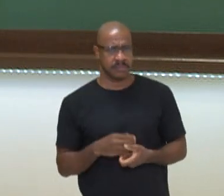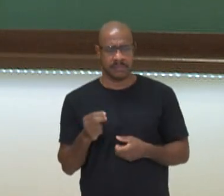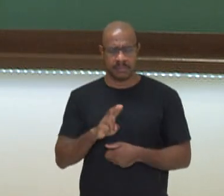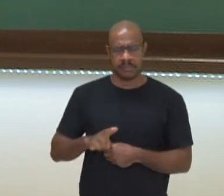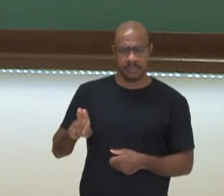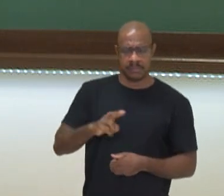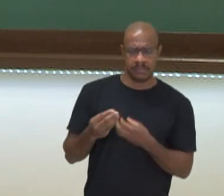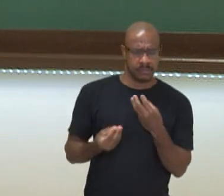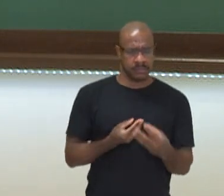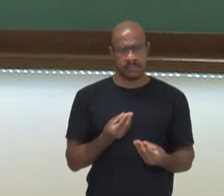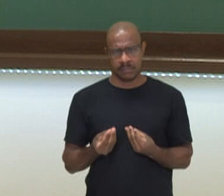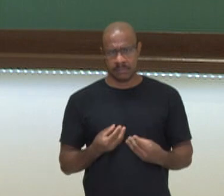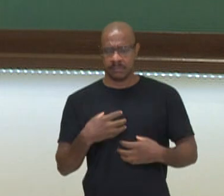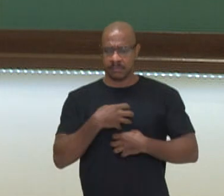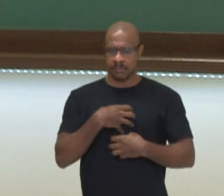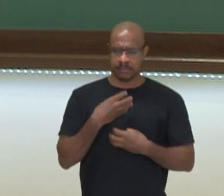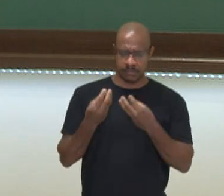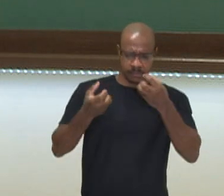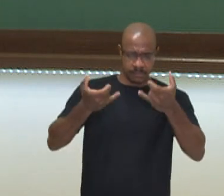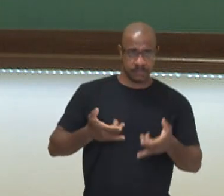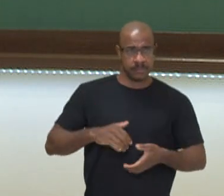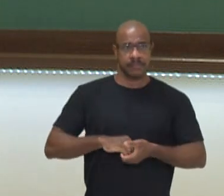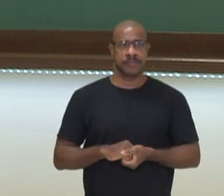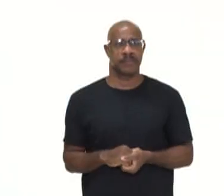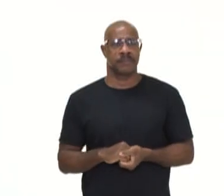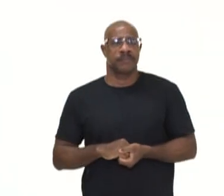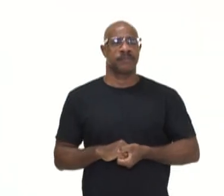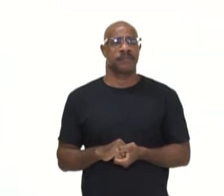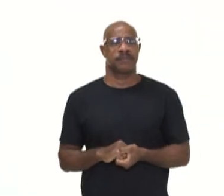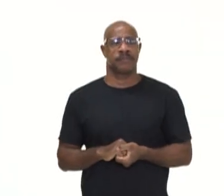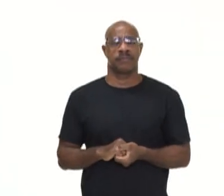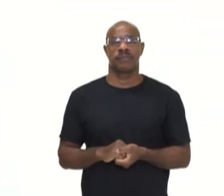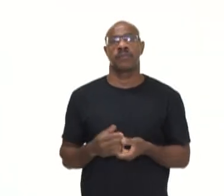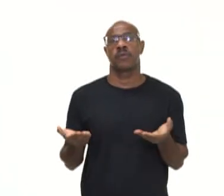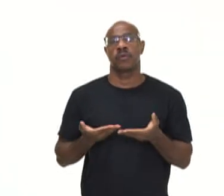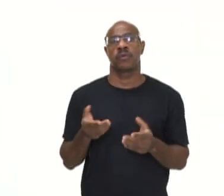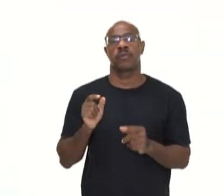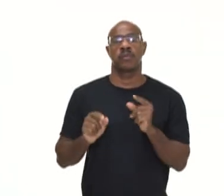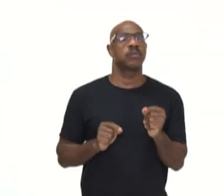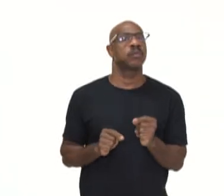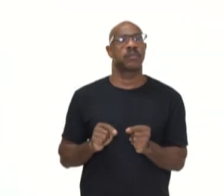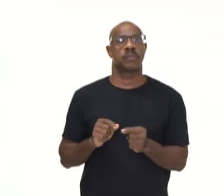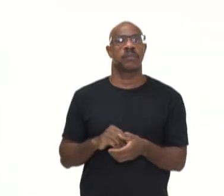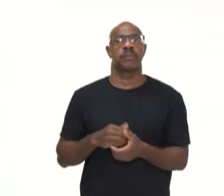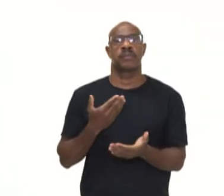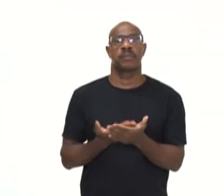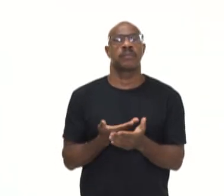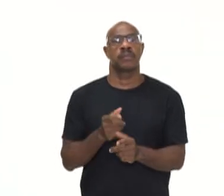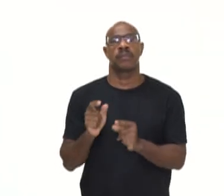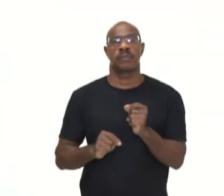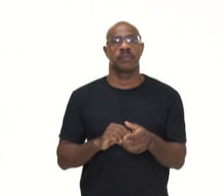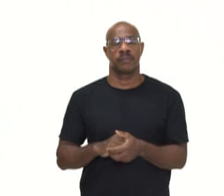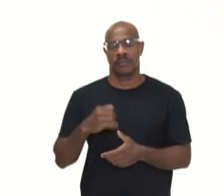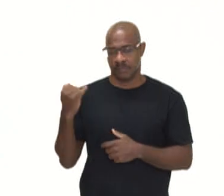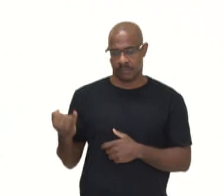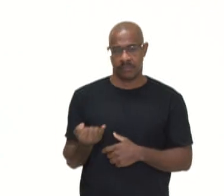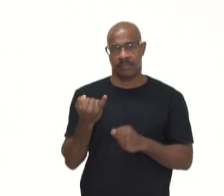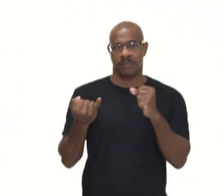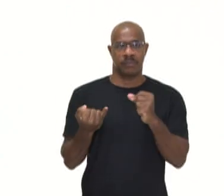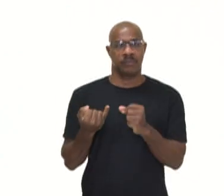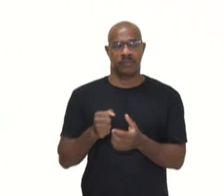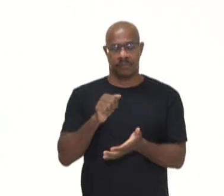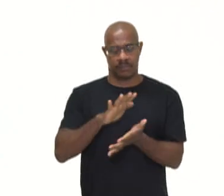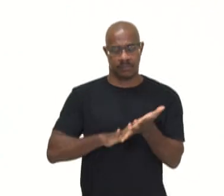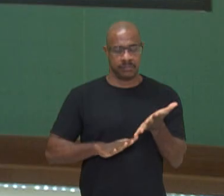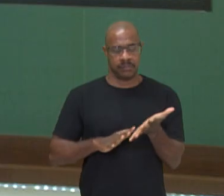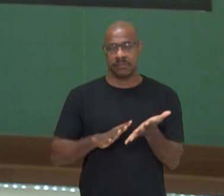utilizar as tag de forma apropriada, tá bom? Então, o que nós falamos hoje? Hoje a gente conversou sobre a importância de se estudar